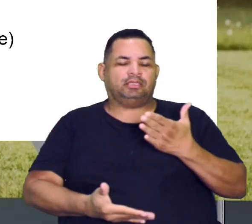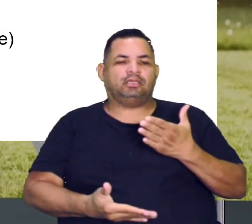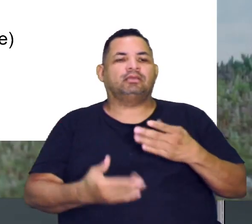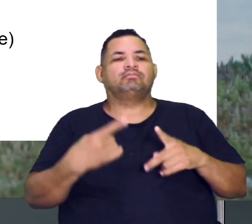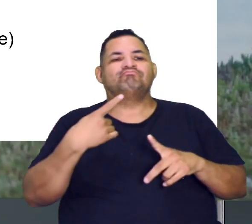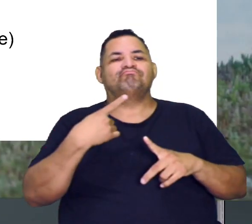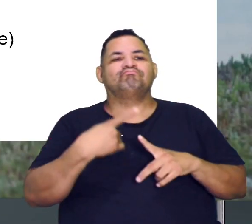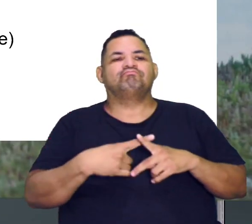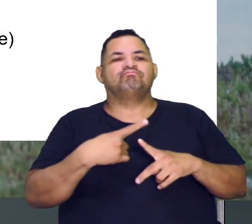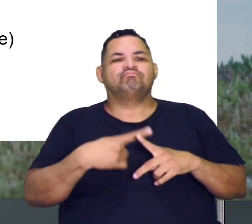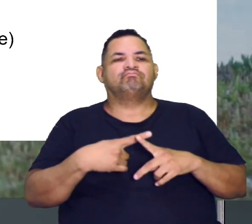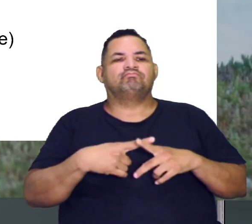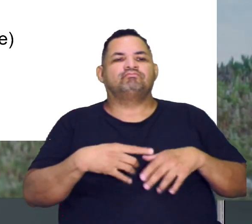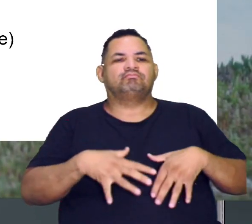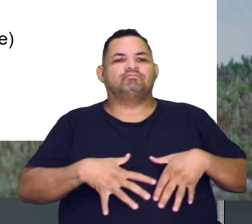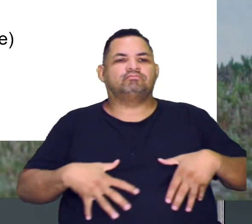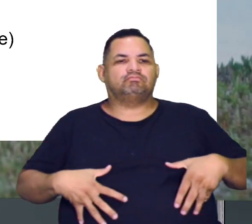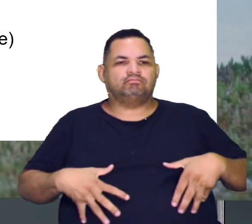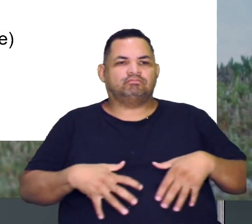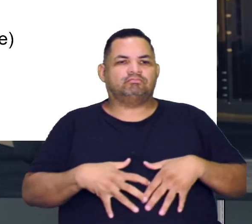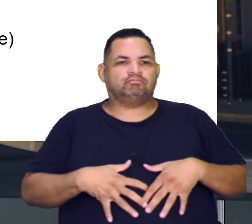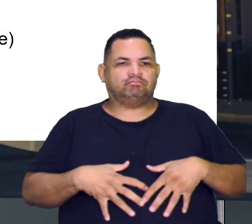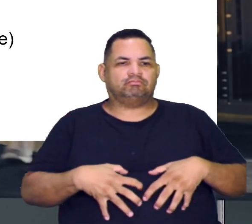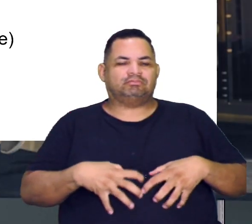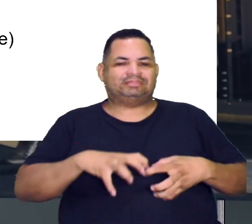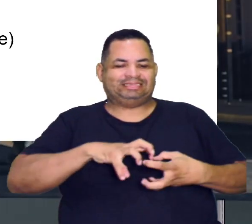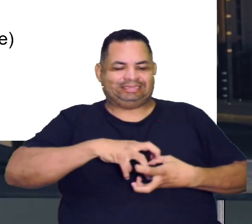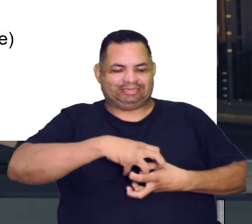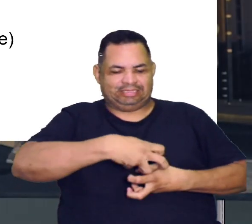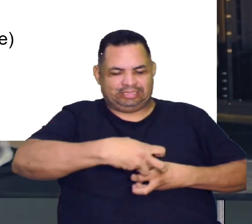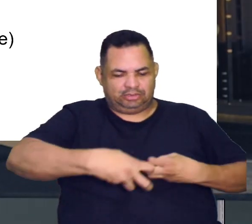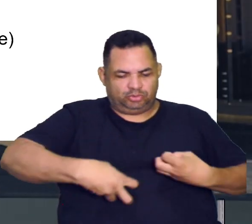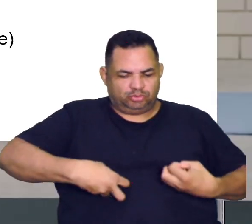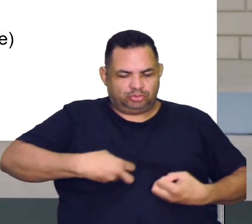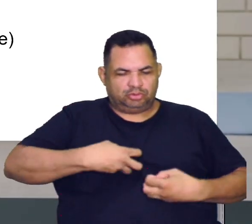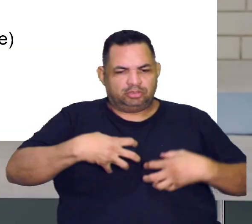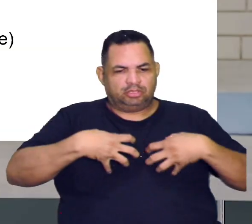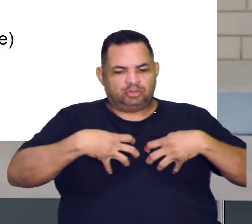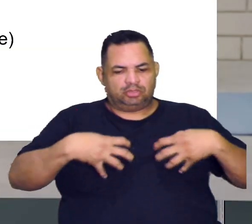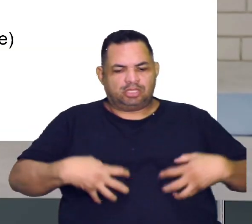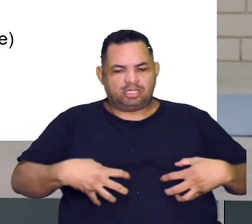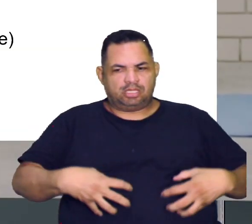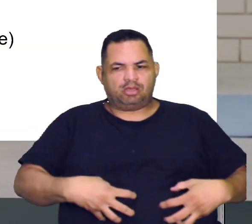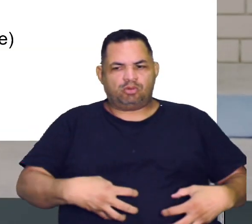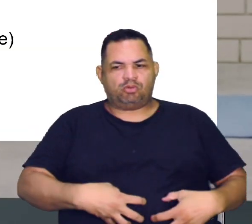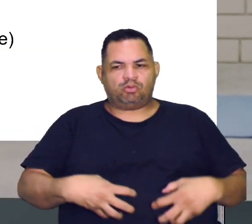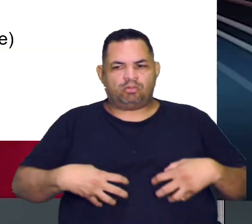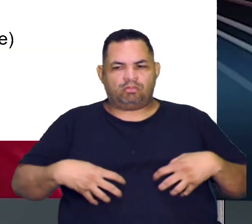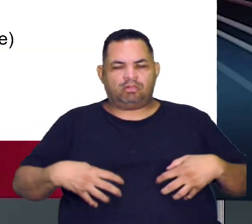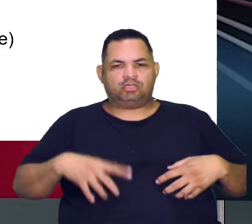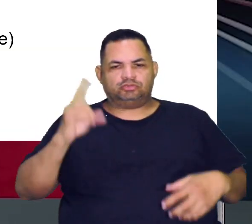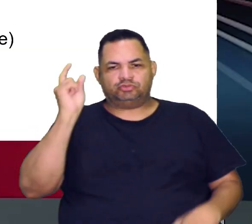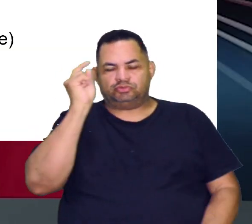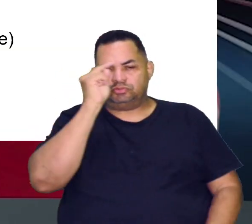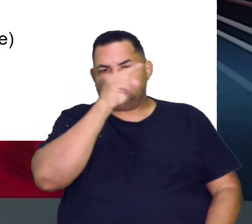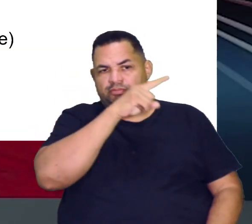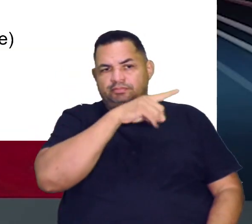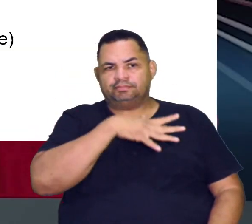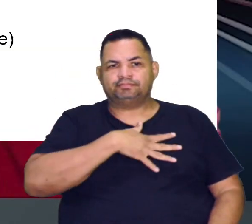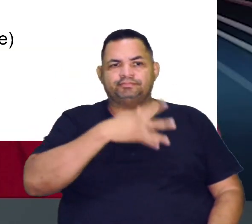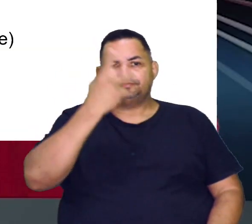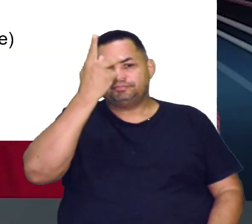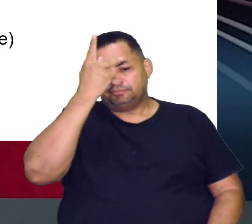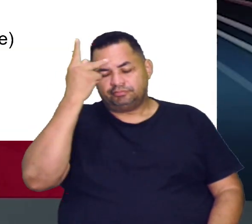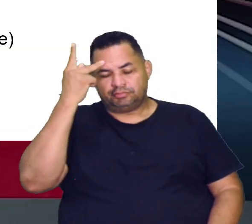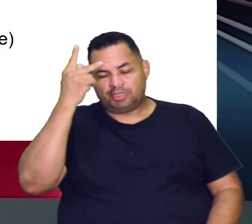prof? Porque ele está ali, ó, entrelaçado aí nos órgãos. Então, é mais difícil. Então, o indivíduo que fica muito